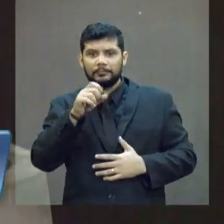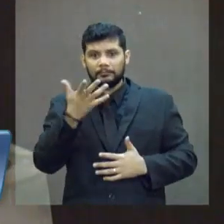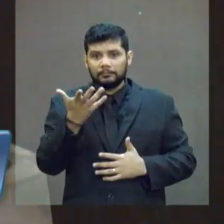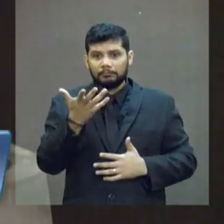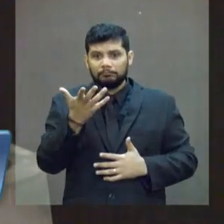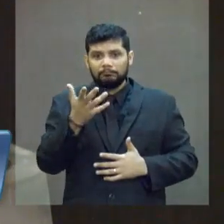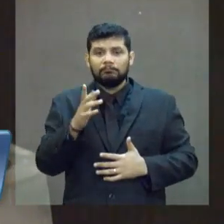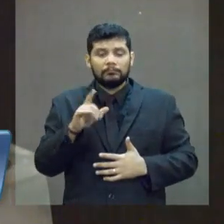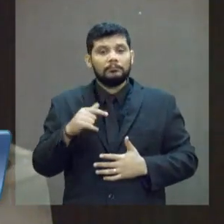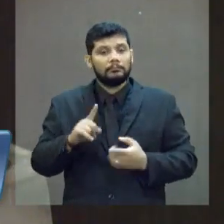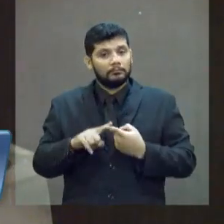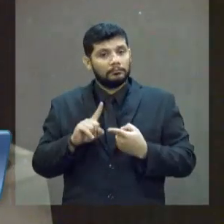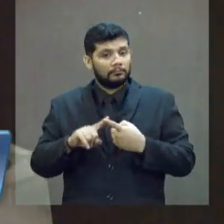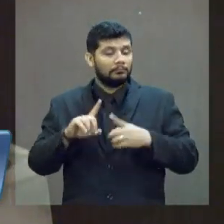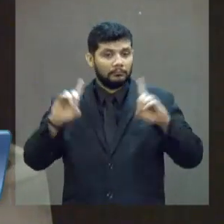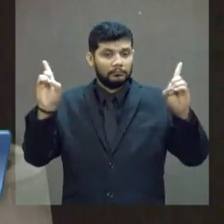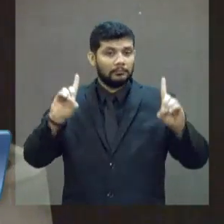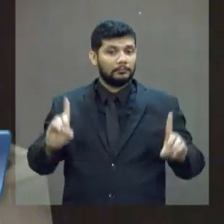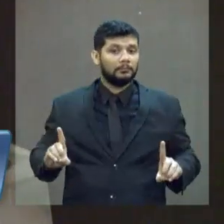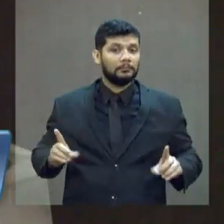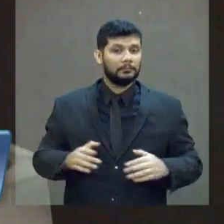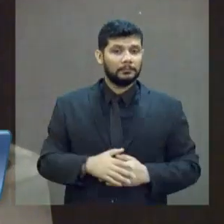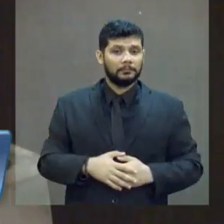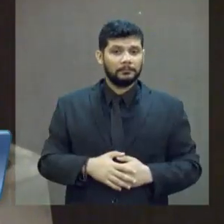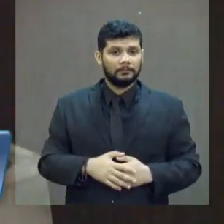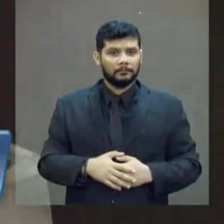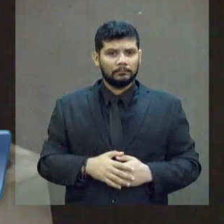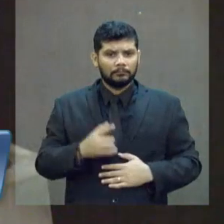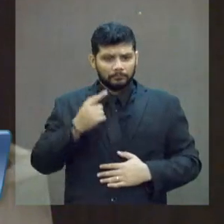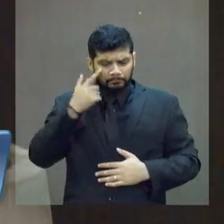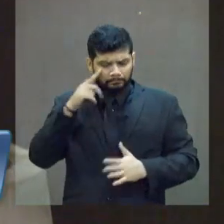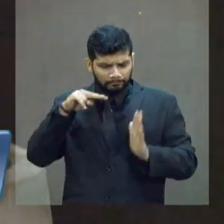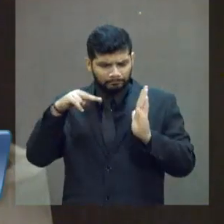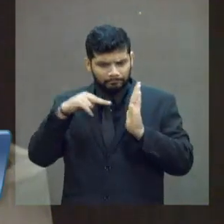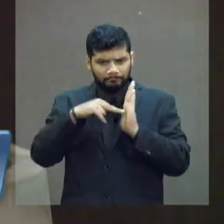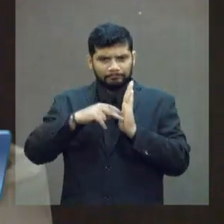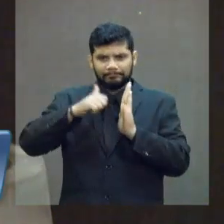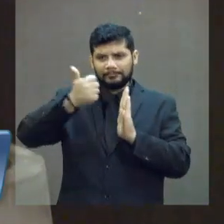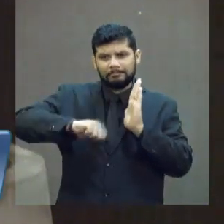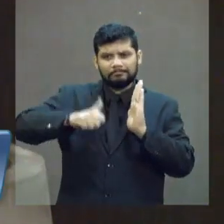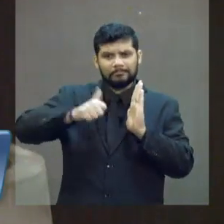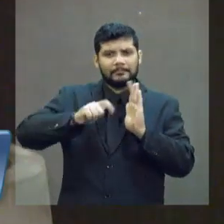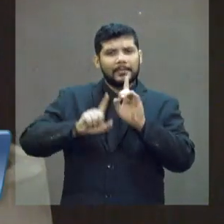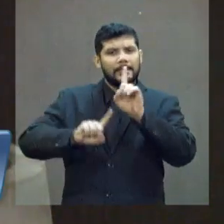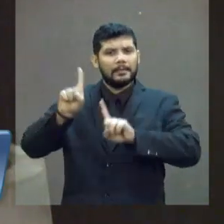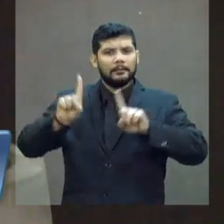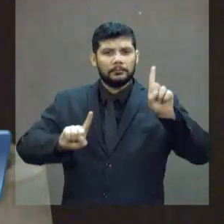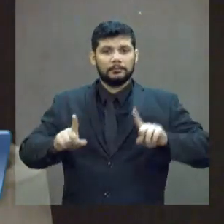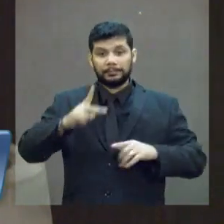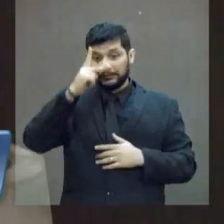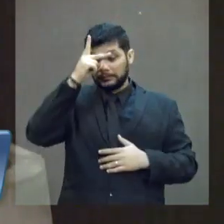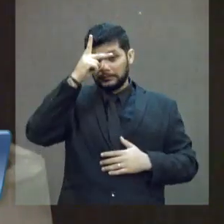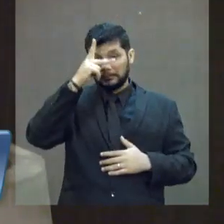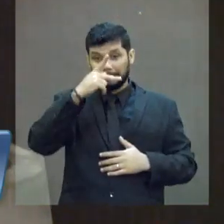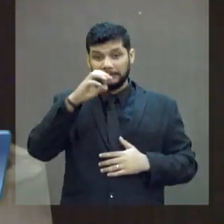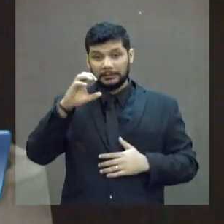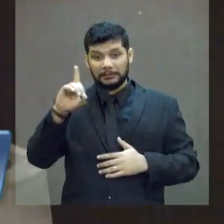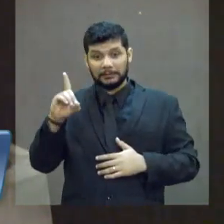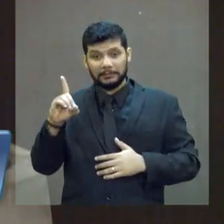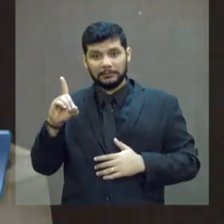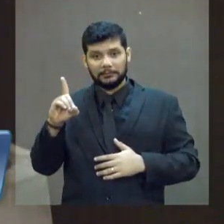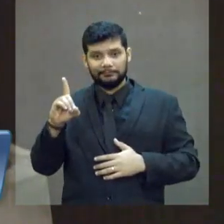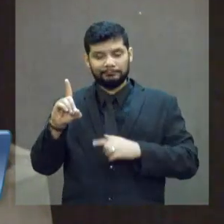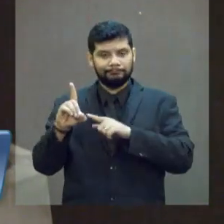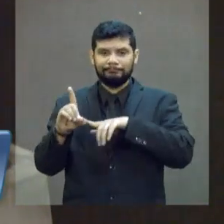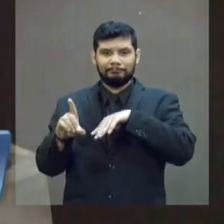com deficiência. Quando nós analisamos os dados, notamos que as pessoas com deficiência são mais